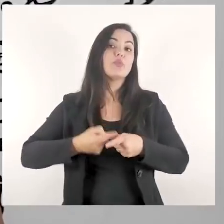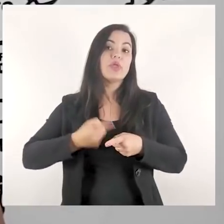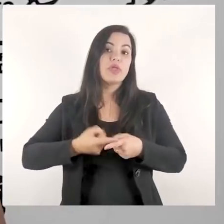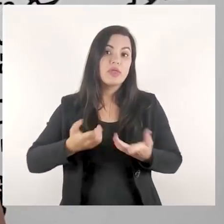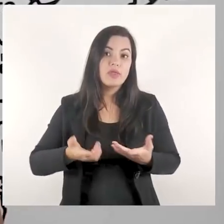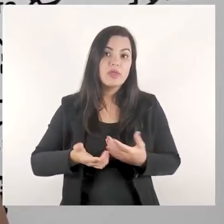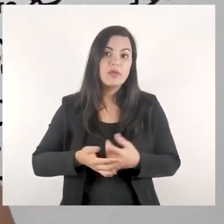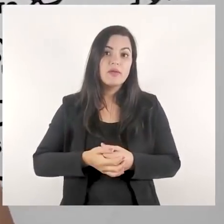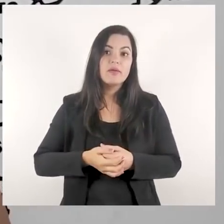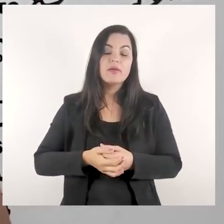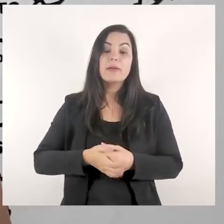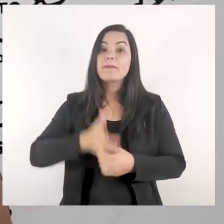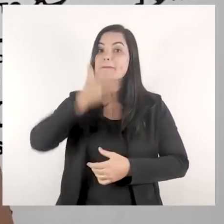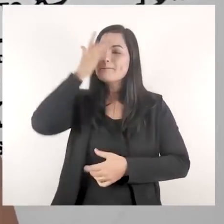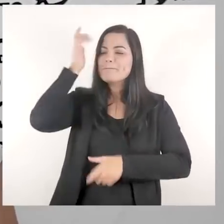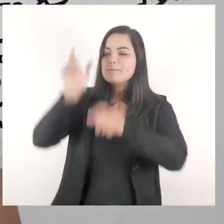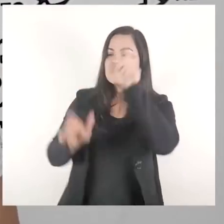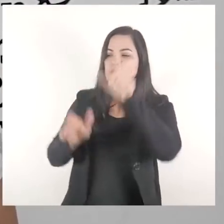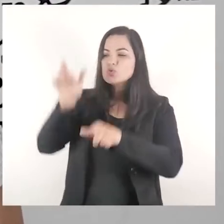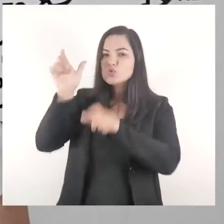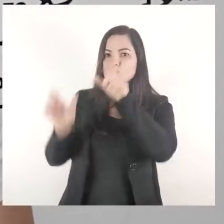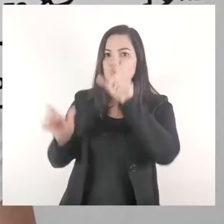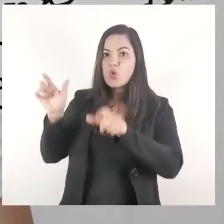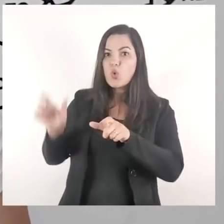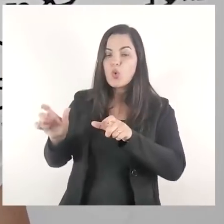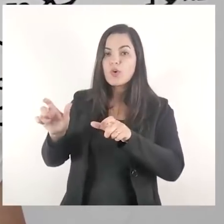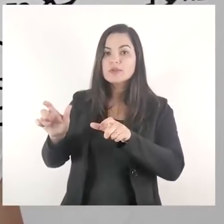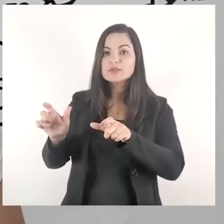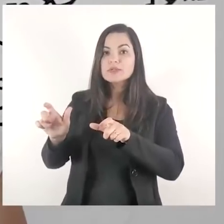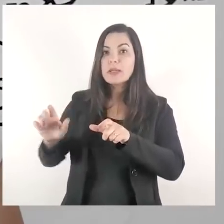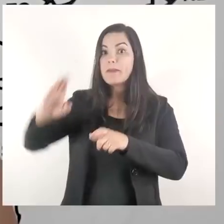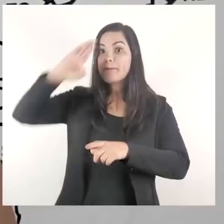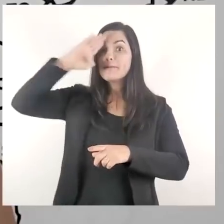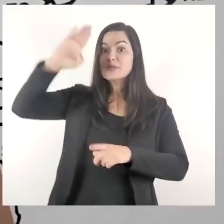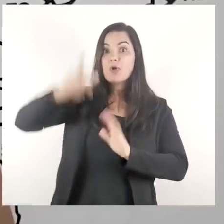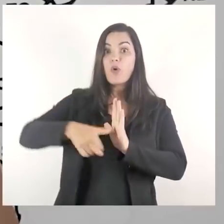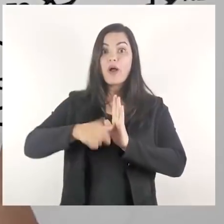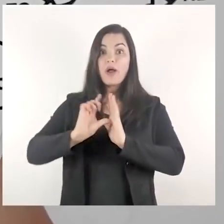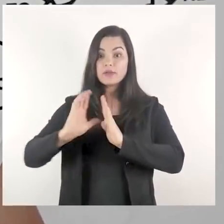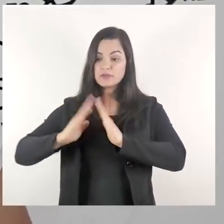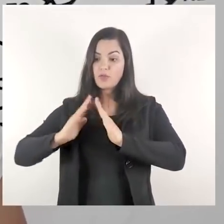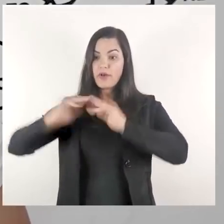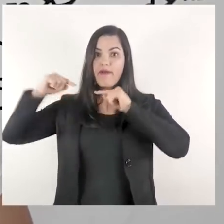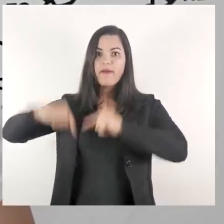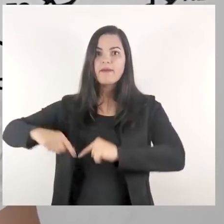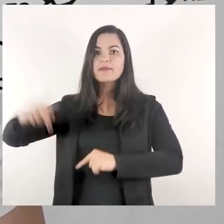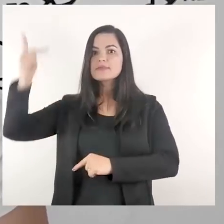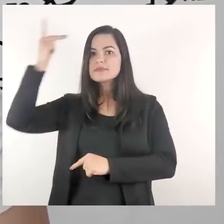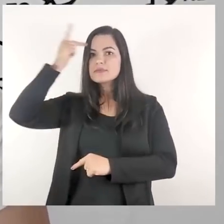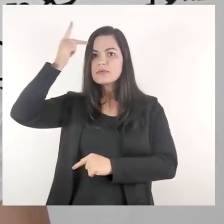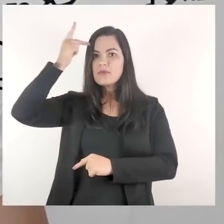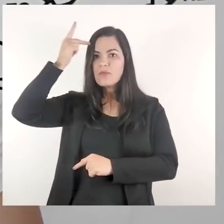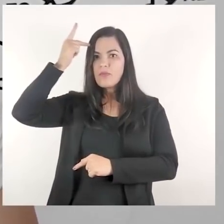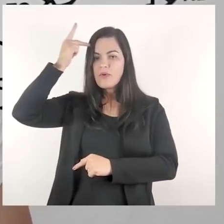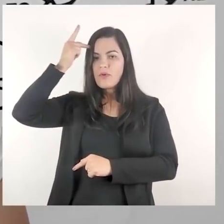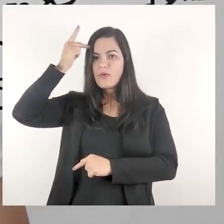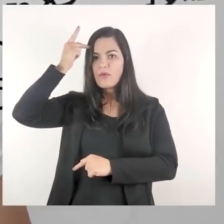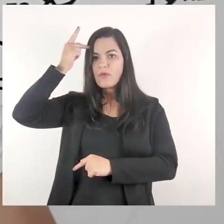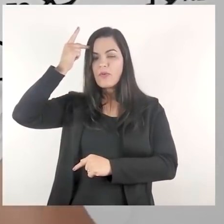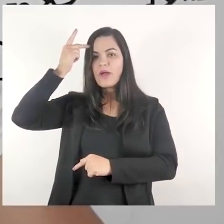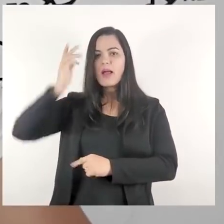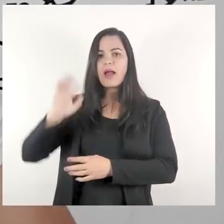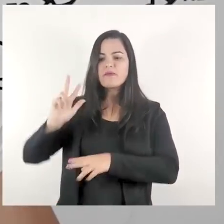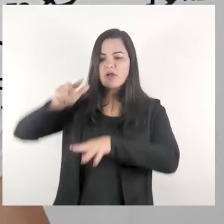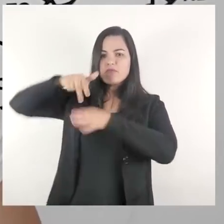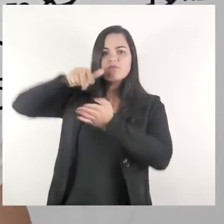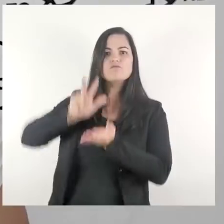quê? Por pessoas que saíam principalmente aqui de São Paulo, navegavam pelo rio Tietê